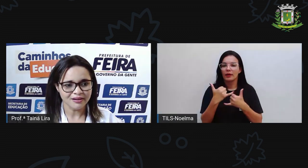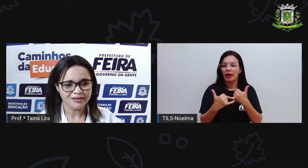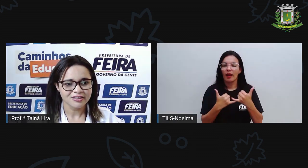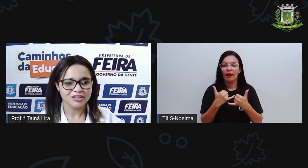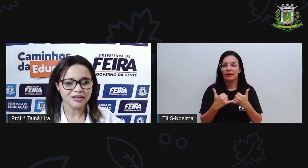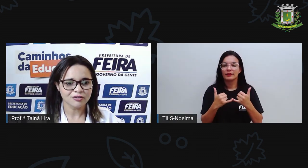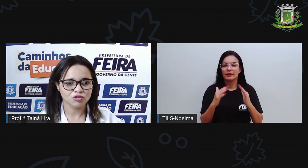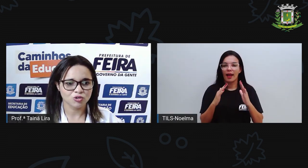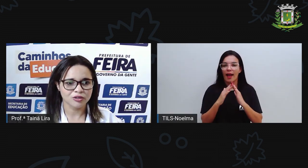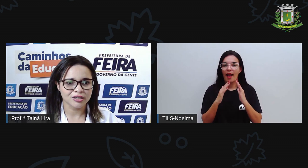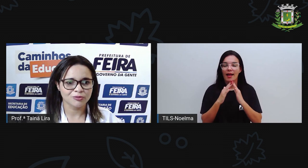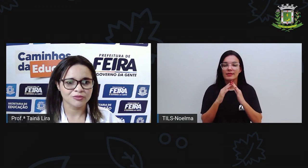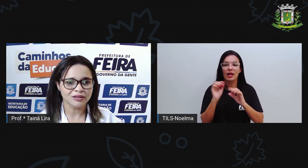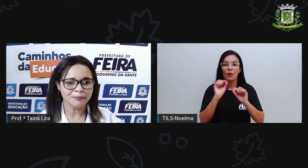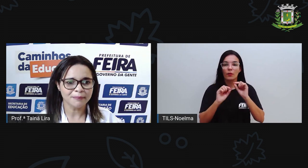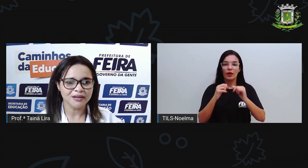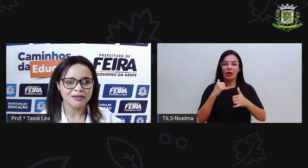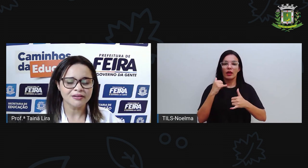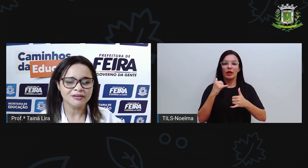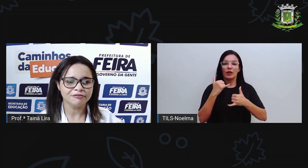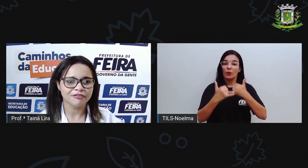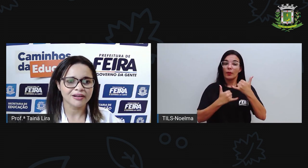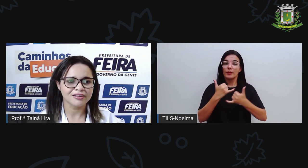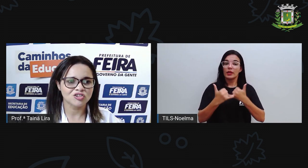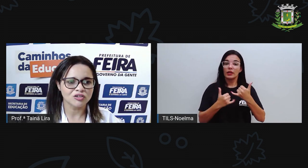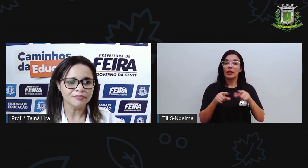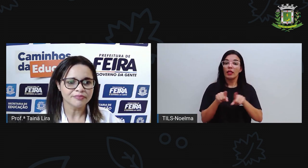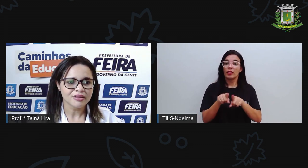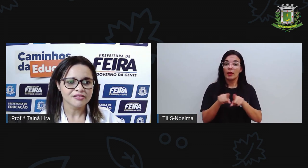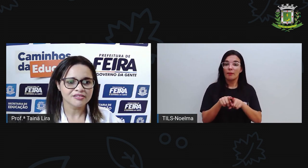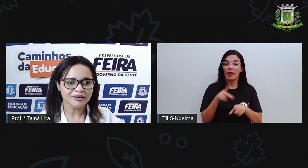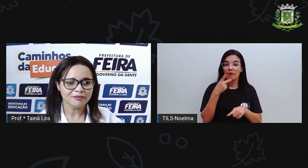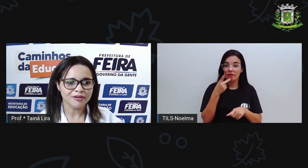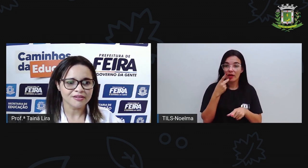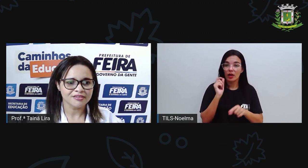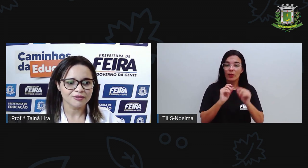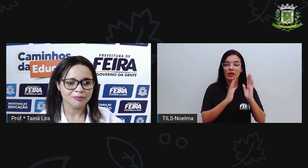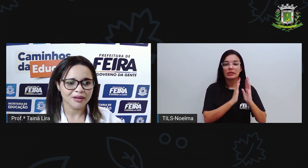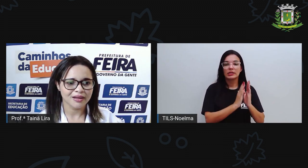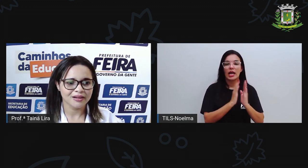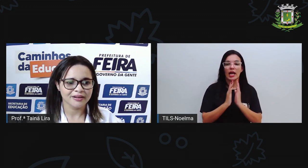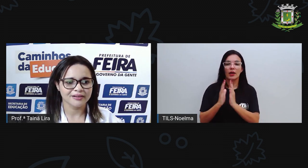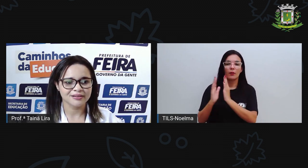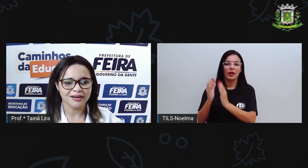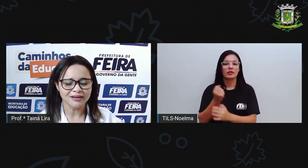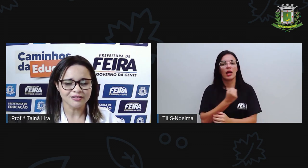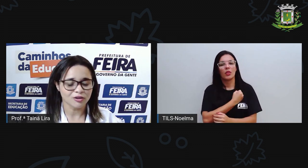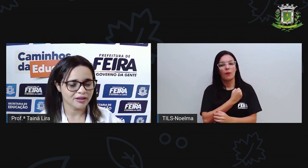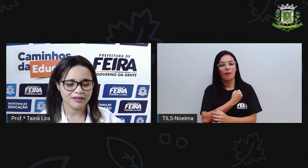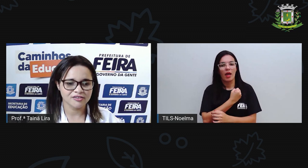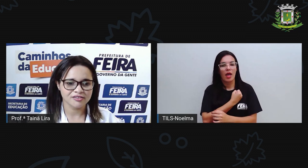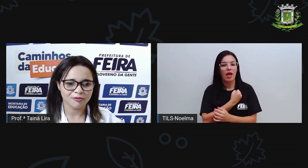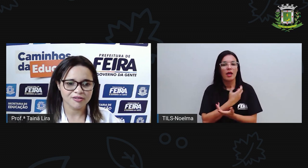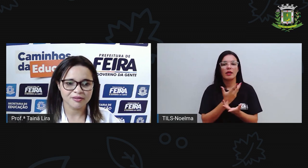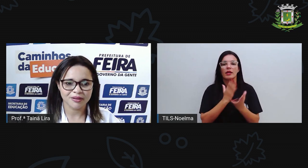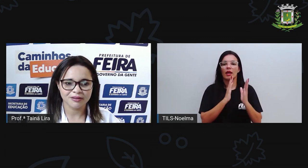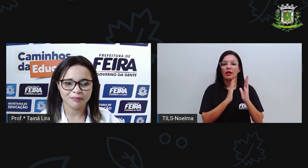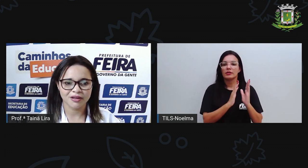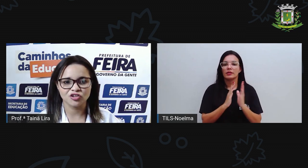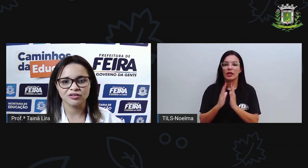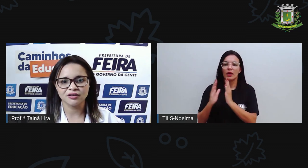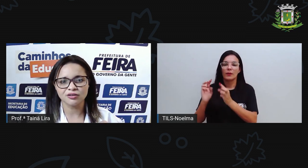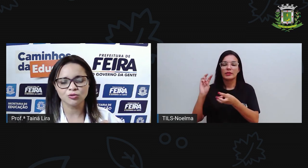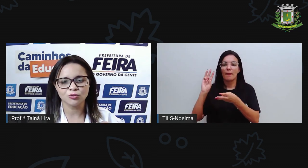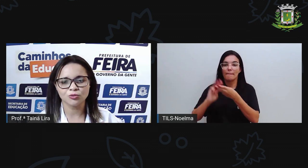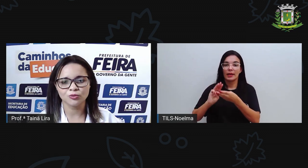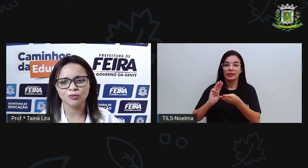tá? Que é um joguinho também que fala de sequência numérica, tá? De sequência